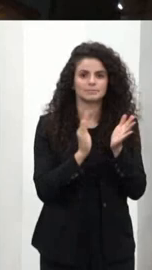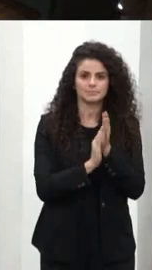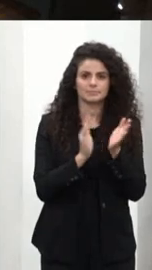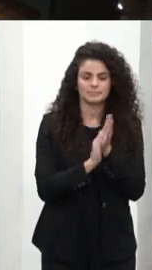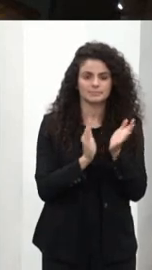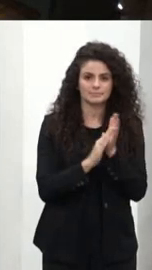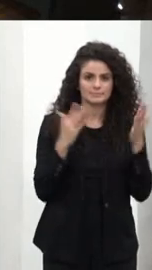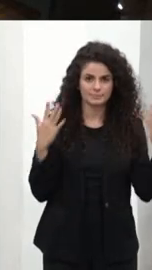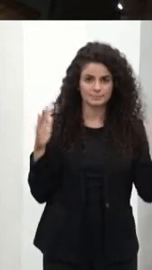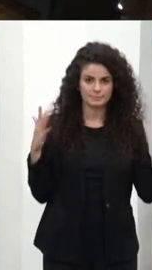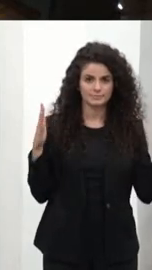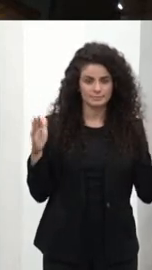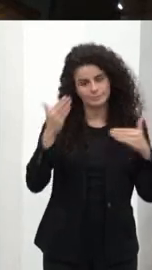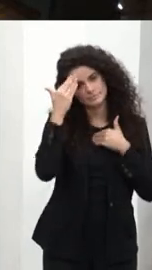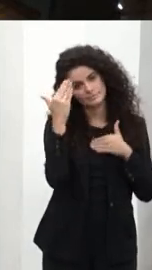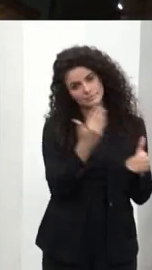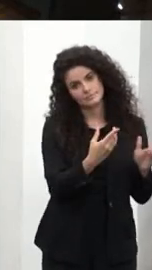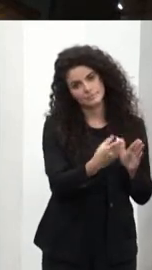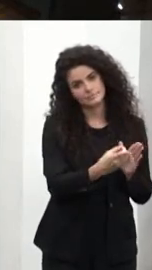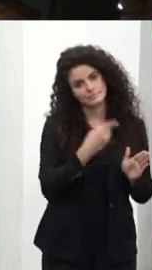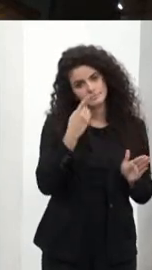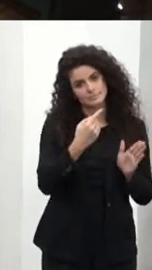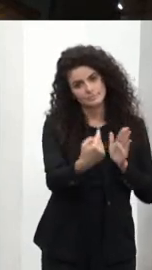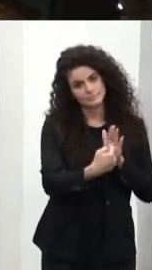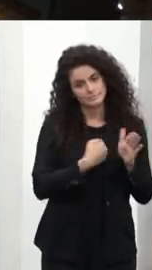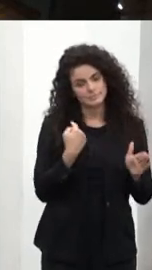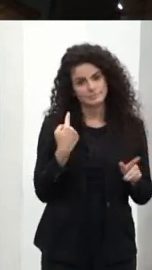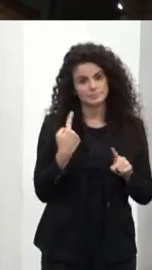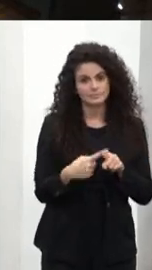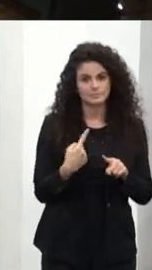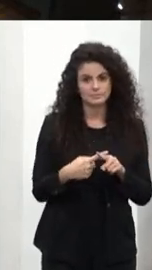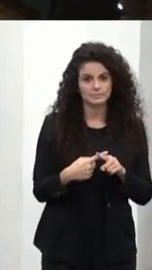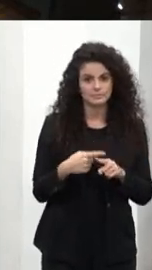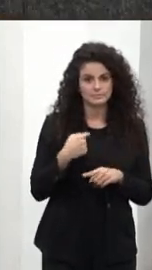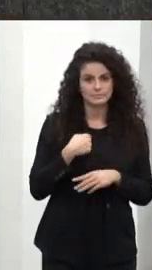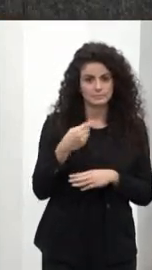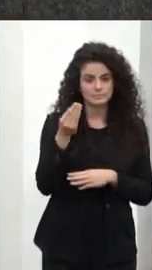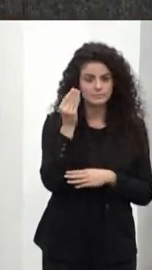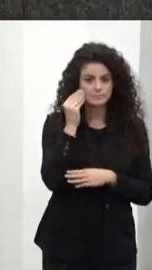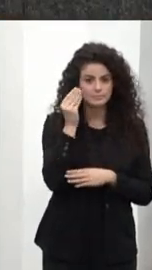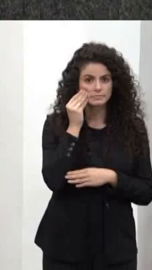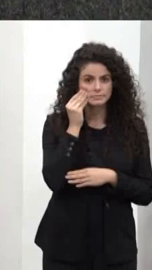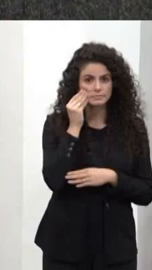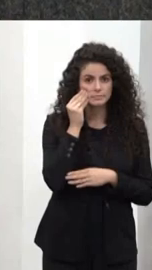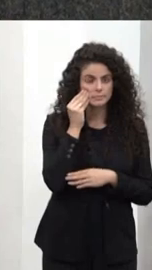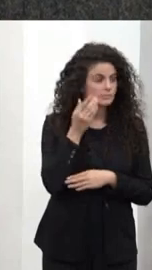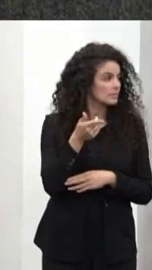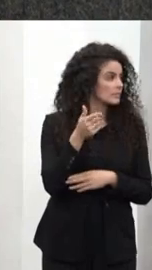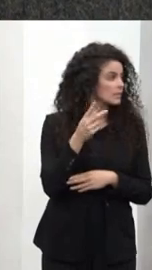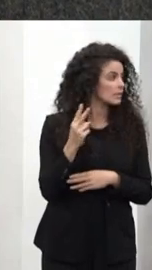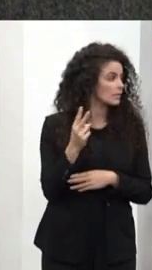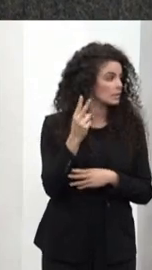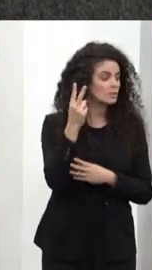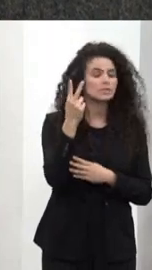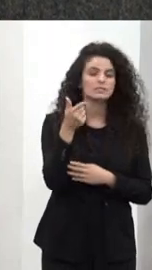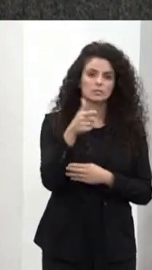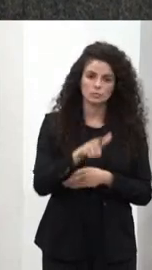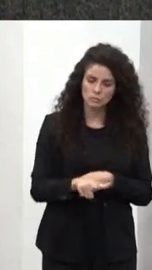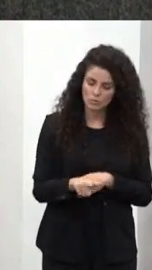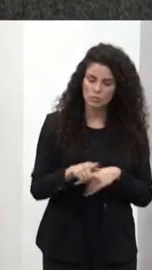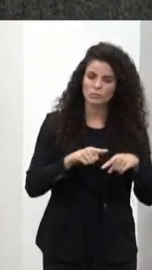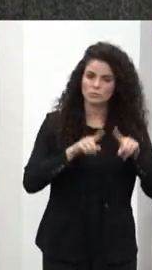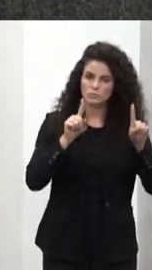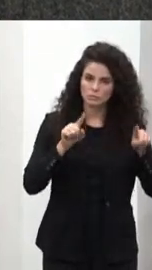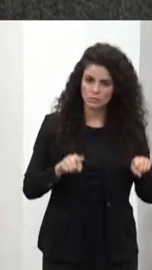Obrigado Deputado por colocado essa forma para princípio eu reitero a valorização né os servidores a gente tem